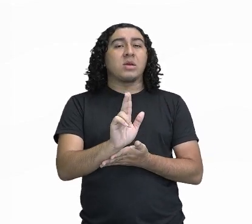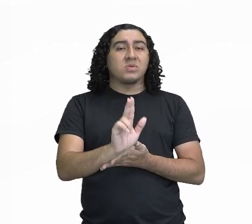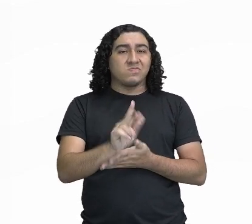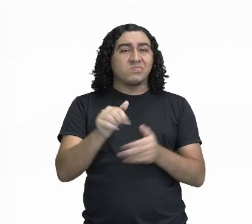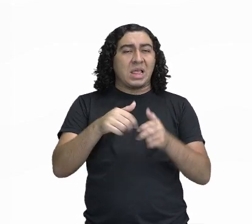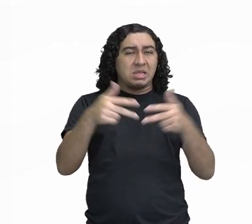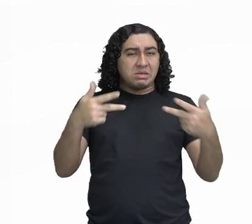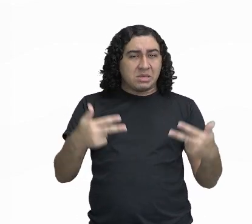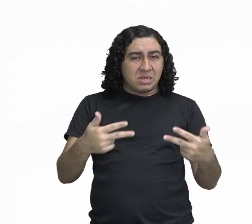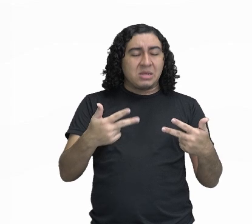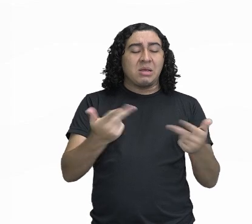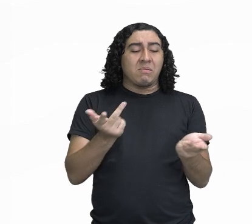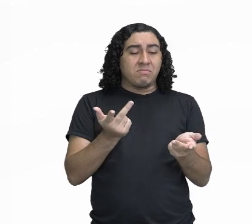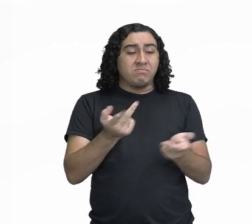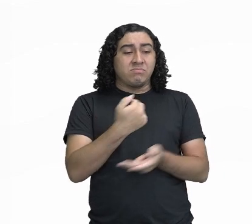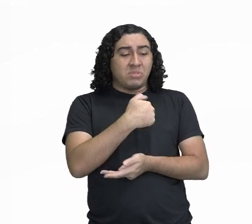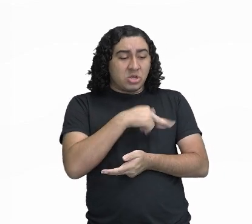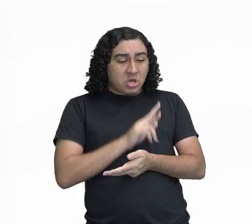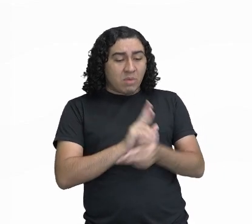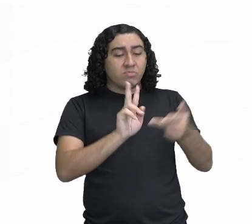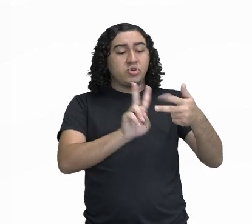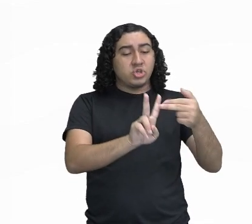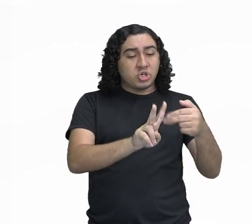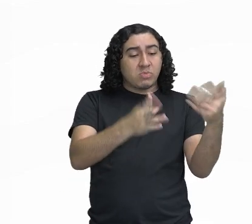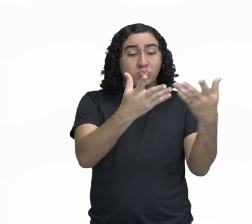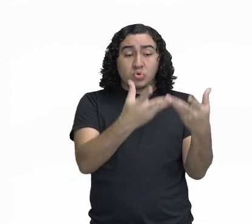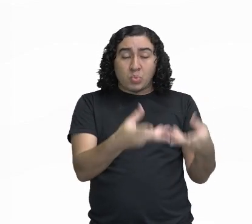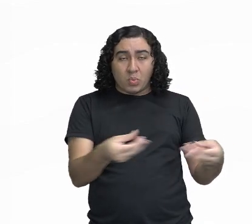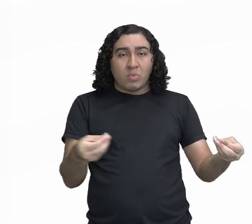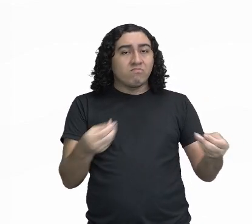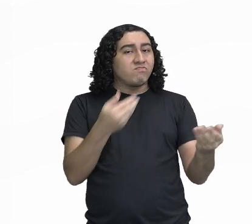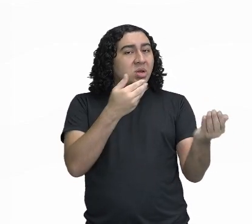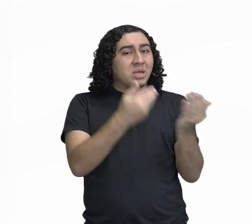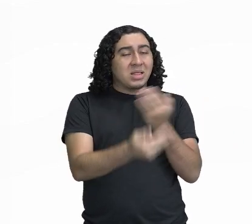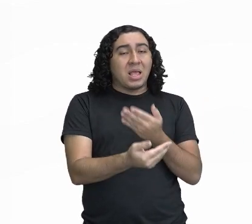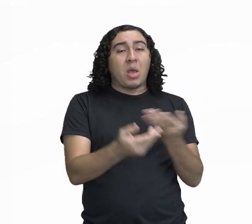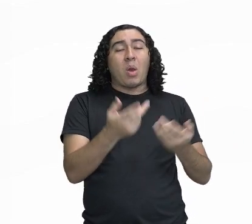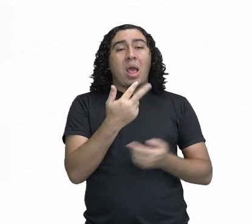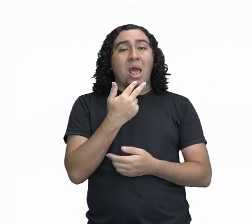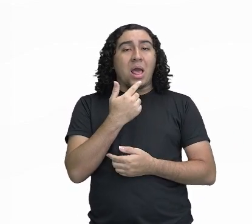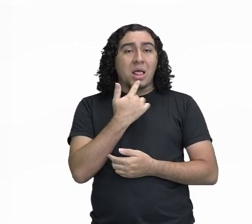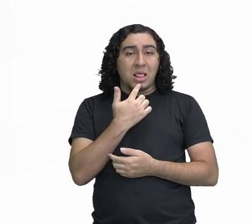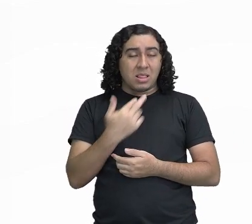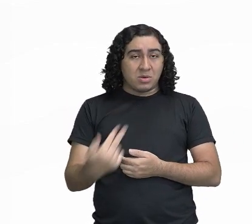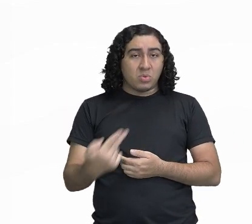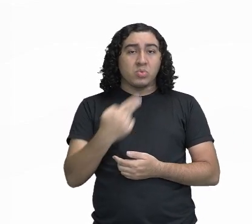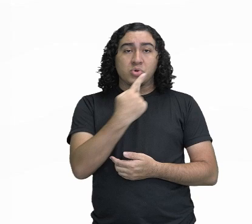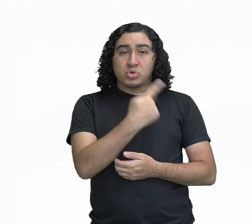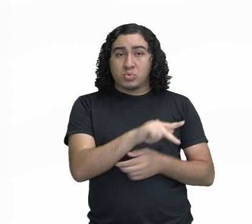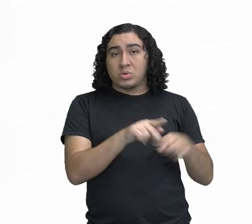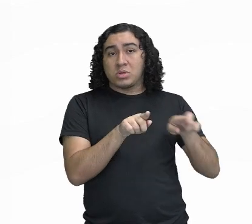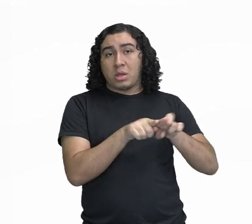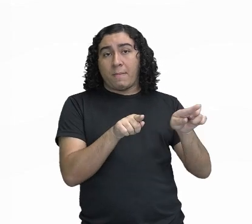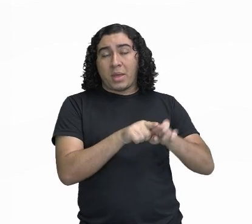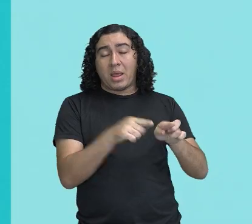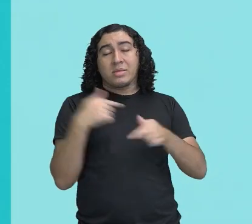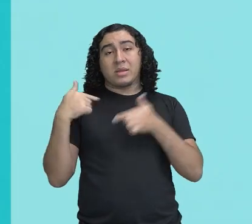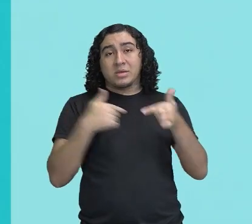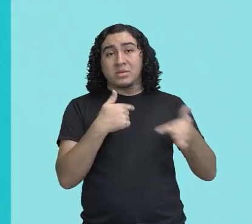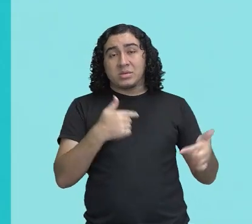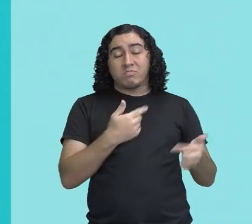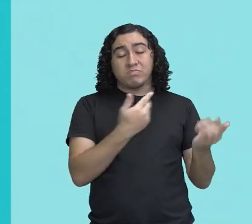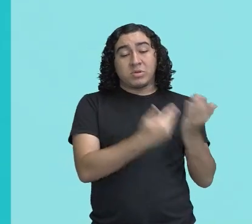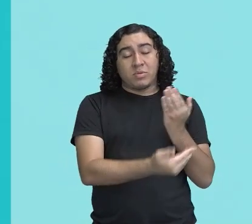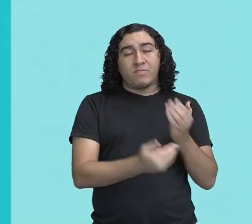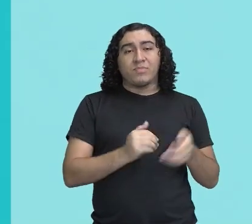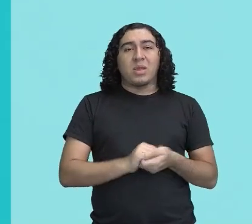foram extintas através desses costumes, perderam a sua língua original e também suas tradições. Mas muitos